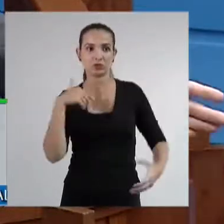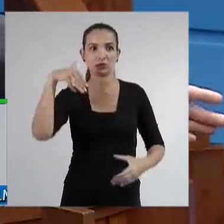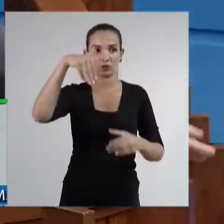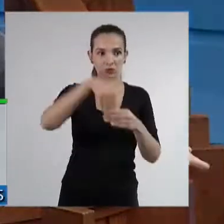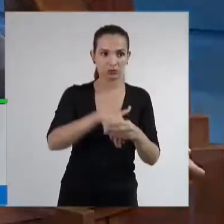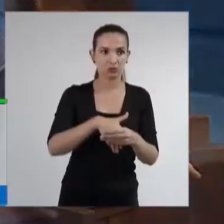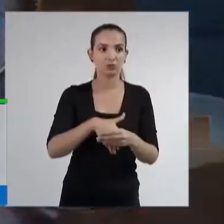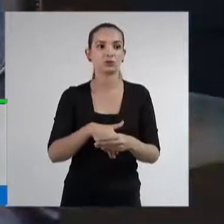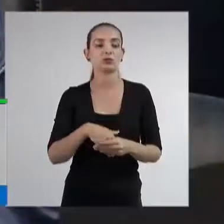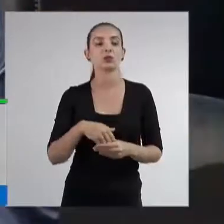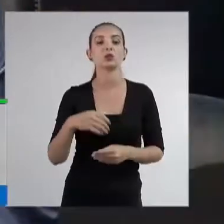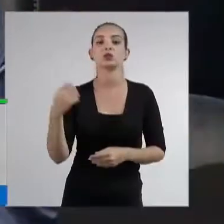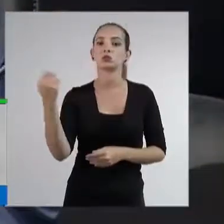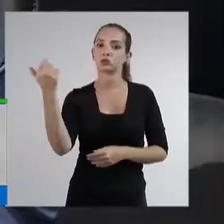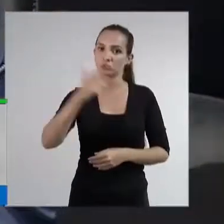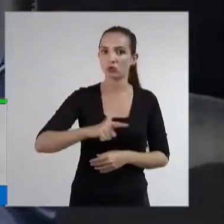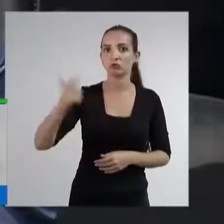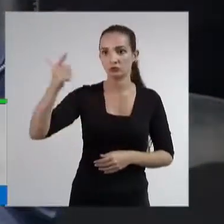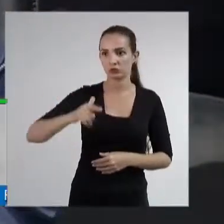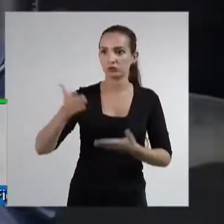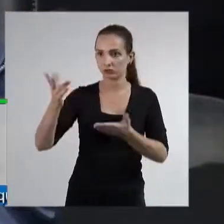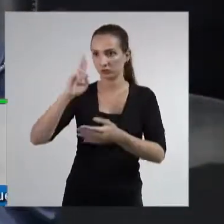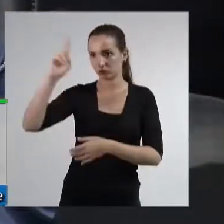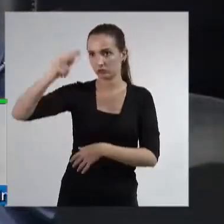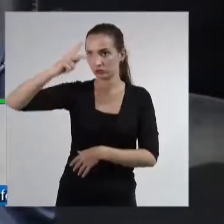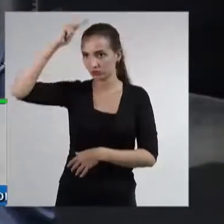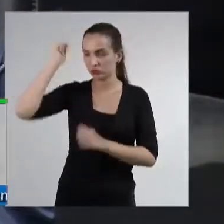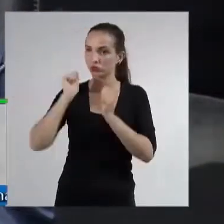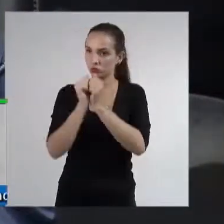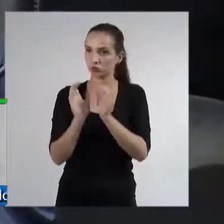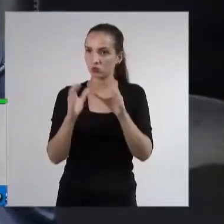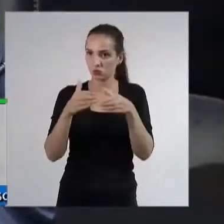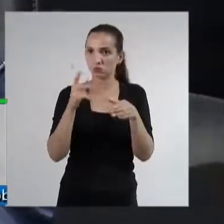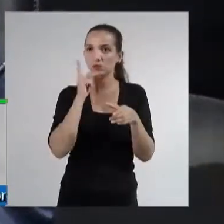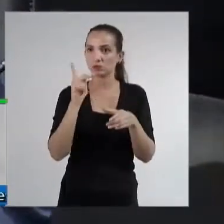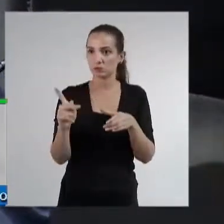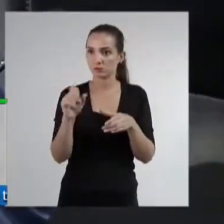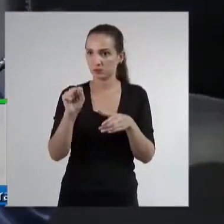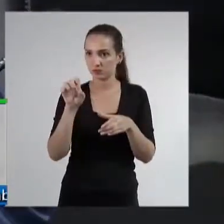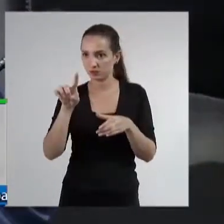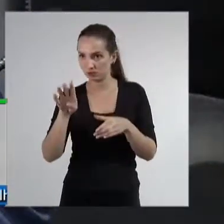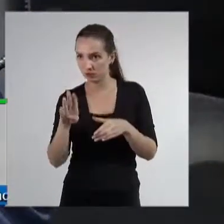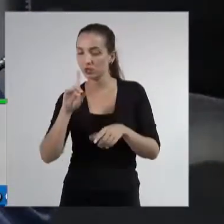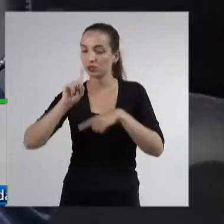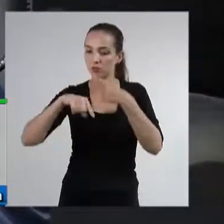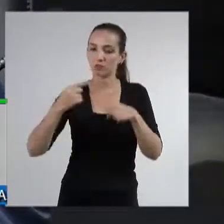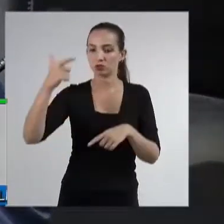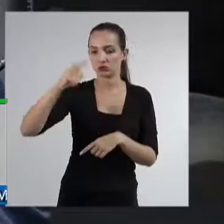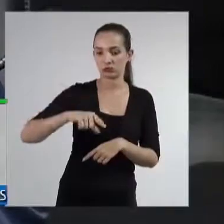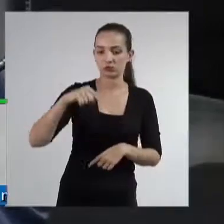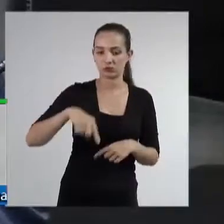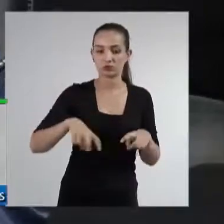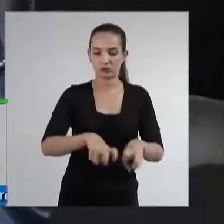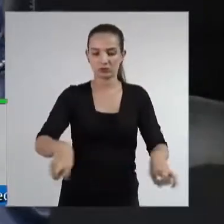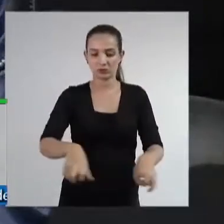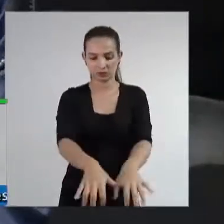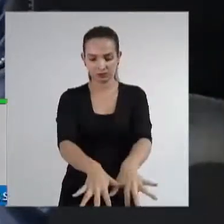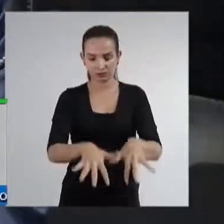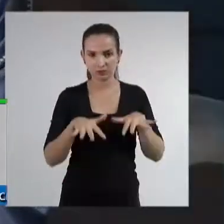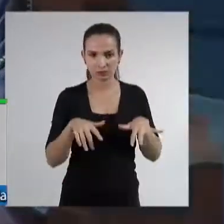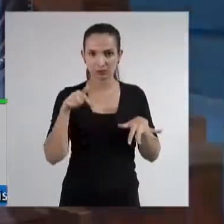dentro da bancada do PSDB, definindo o nome de Vossa Excelência, e depois aqui nessa Casa de